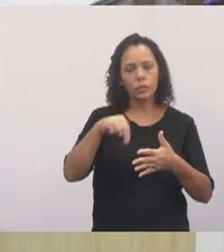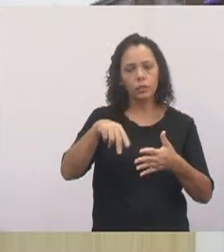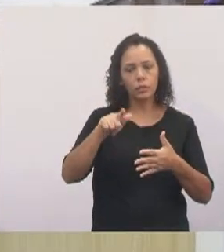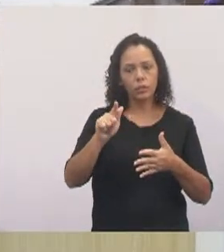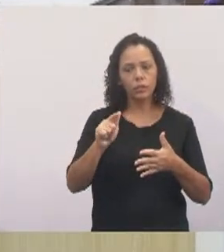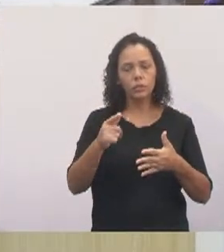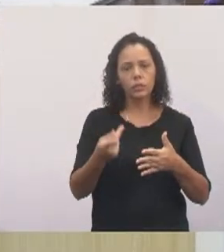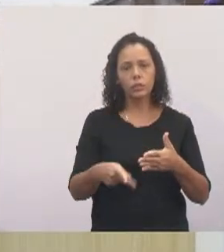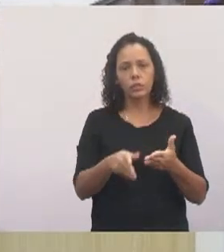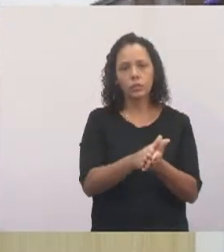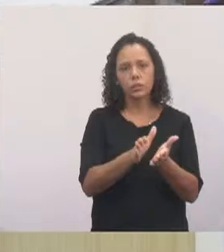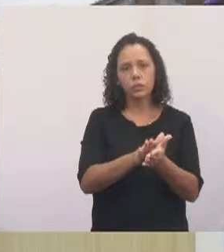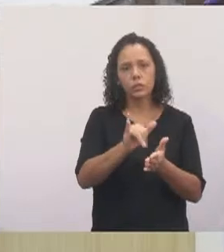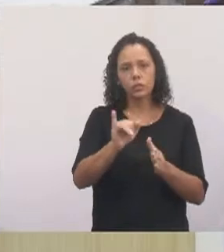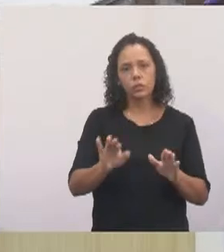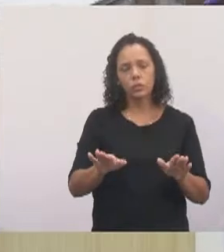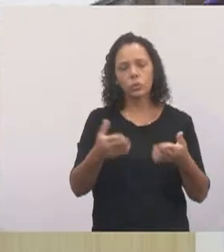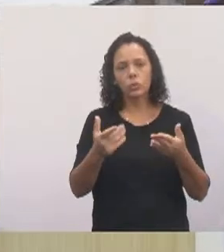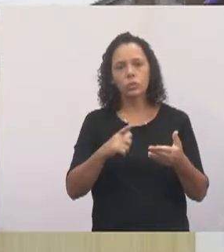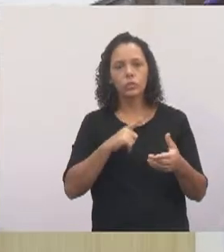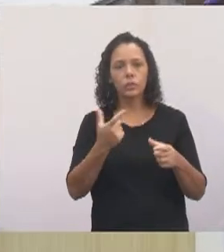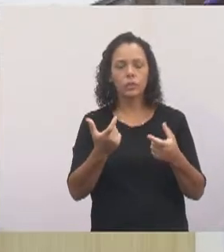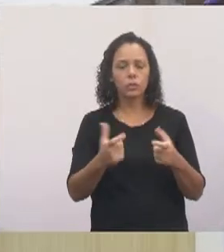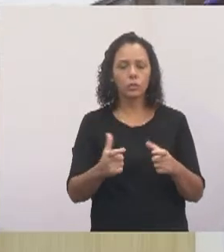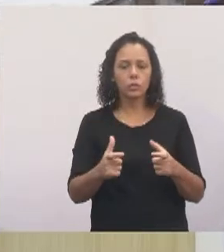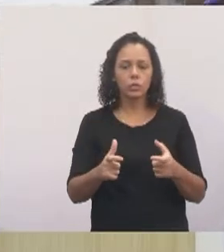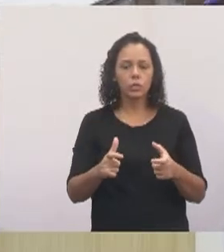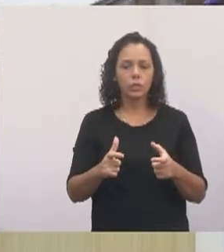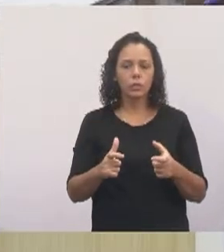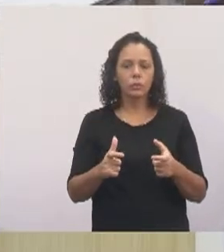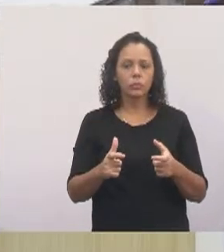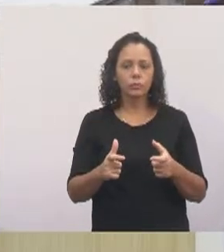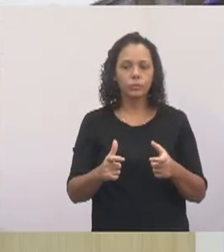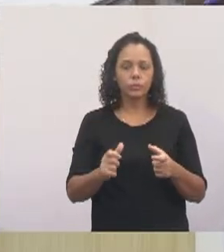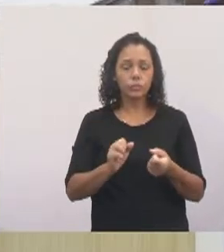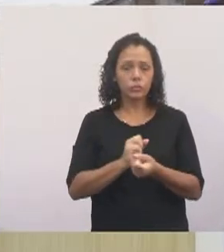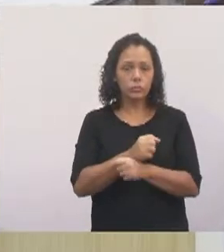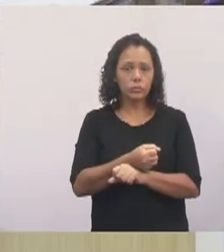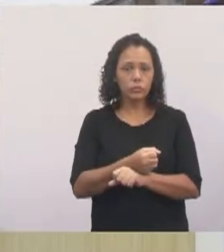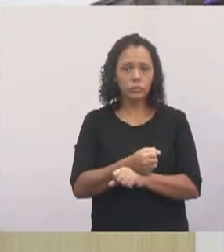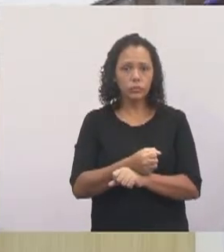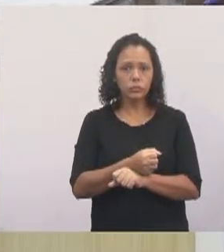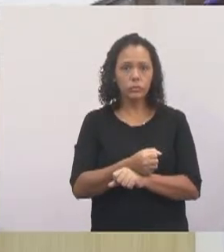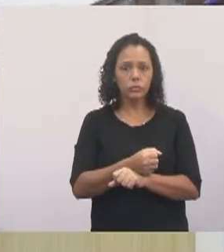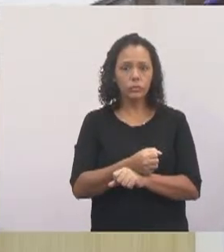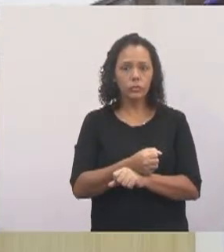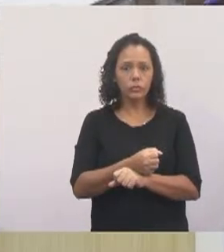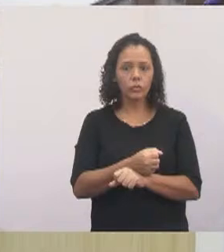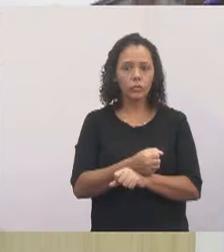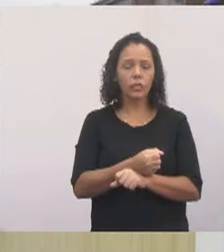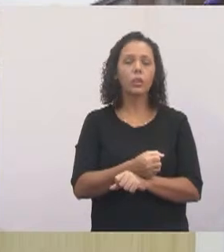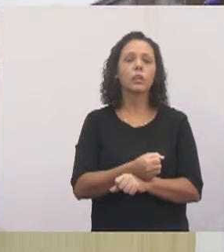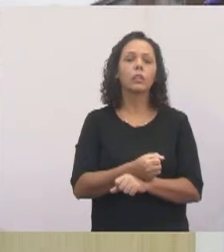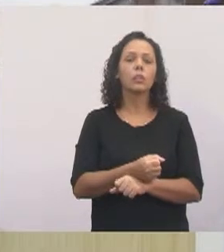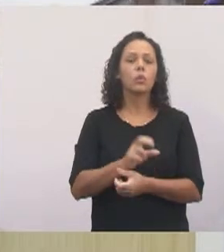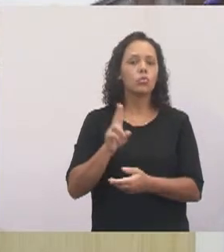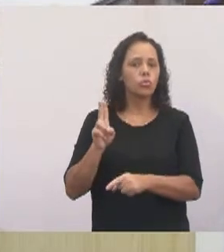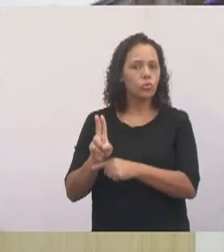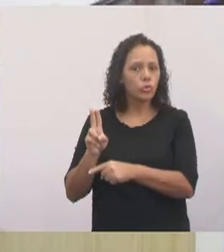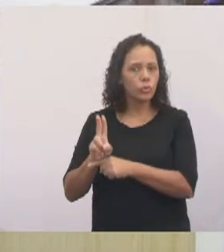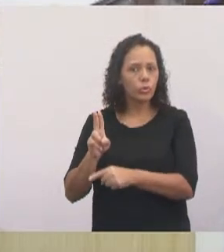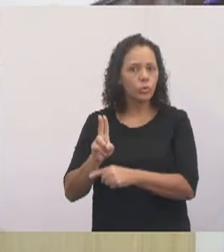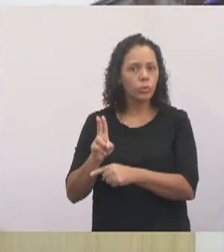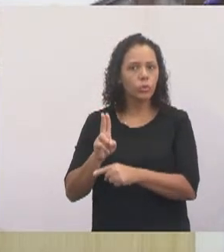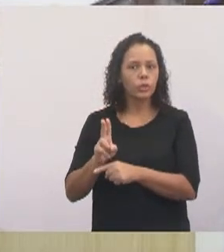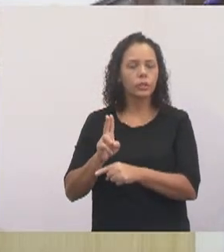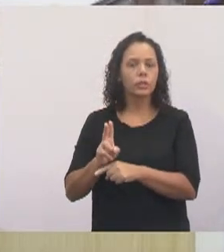no município, quando da disponibilização de espaços e obrigatoriedade de prévia vermifugação,